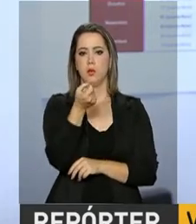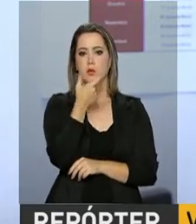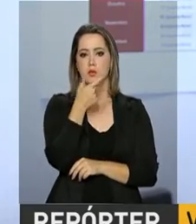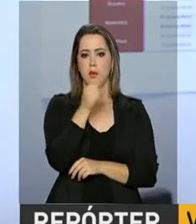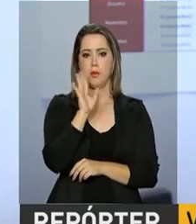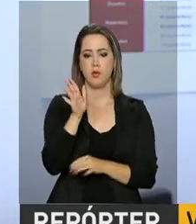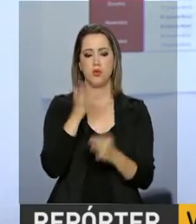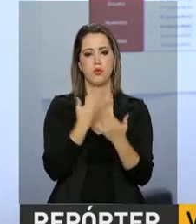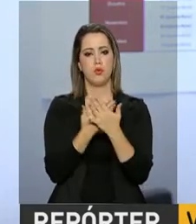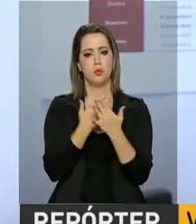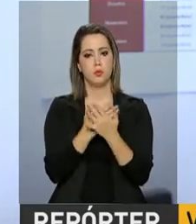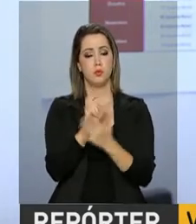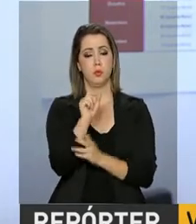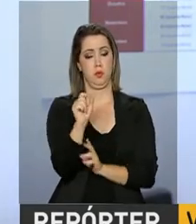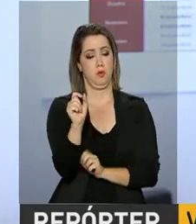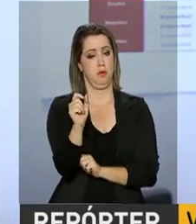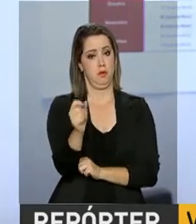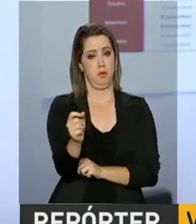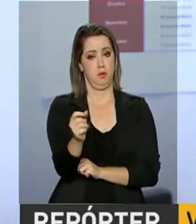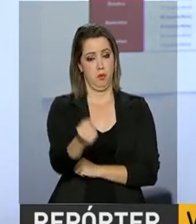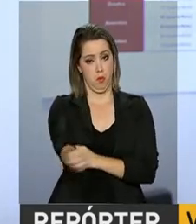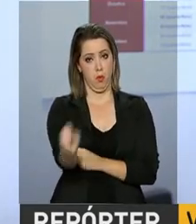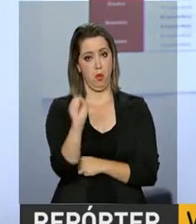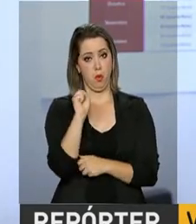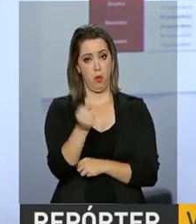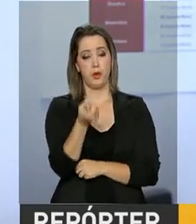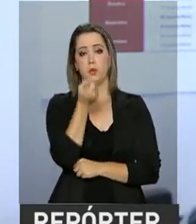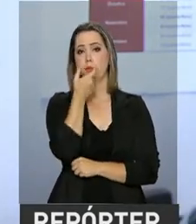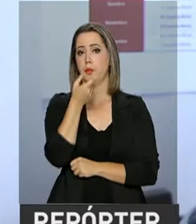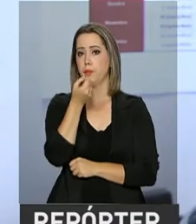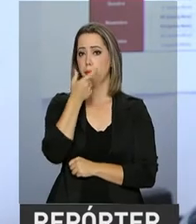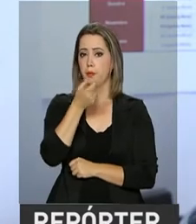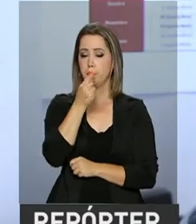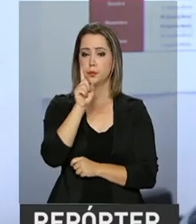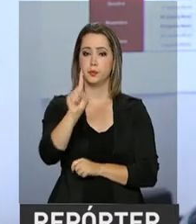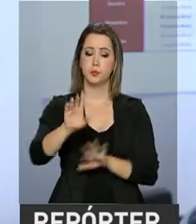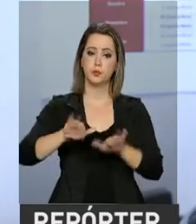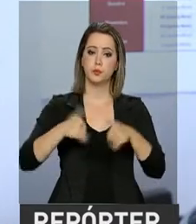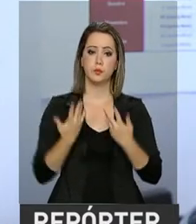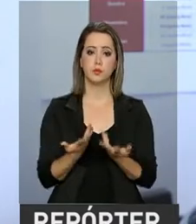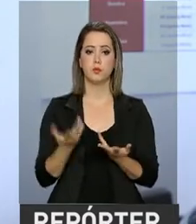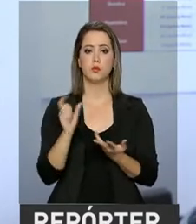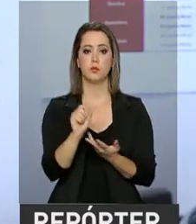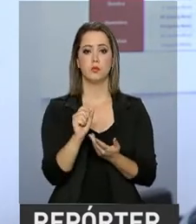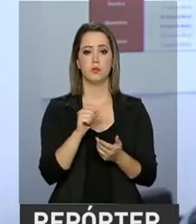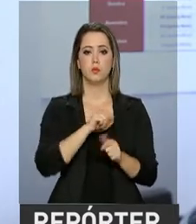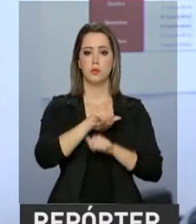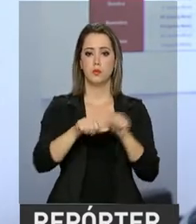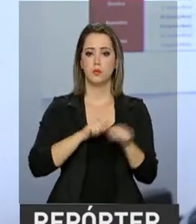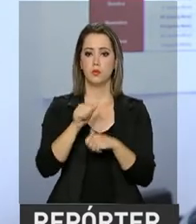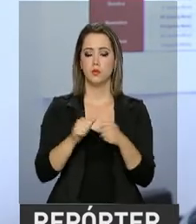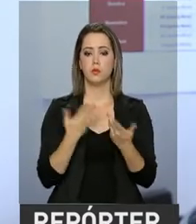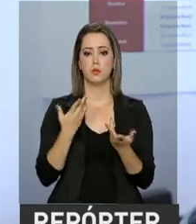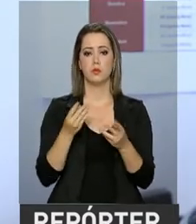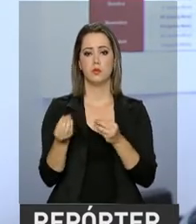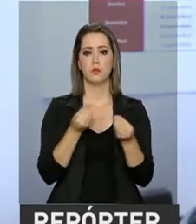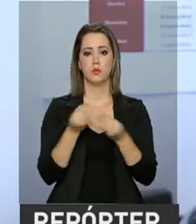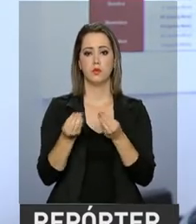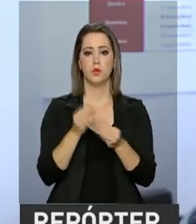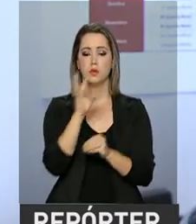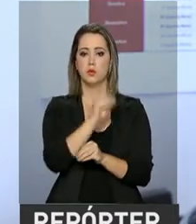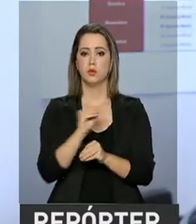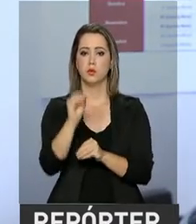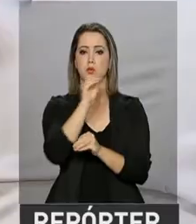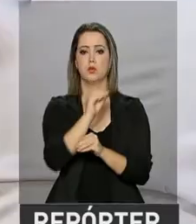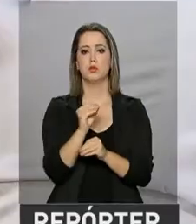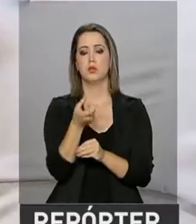medicamentos. Desses 14 medicamentos, 8 são orais. Então, vai haver uma alteração completa na forma de tratamento da